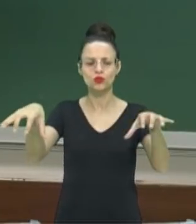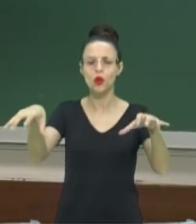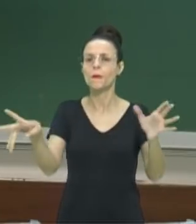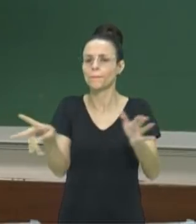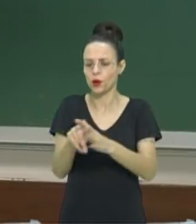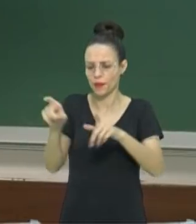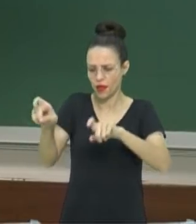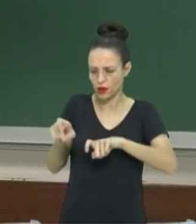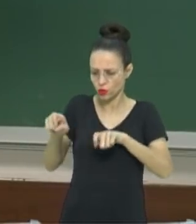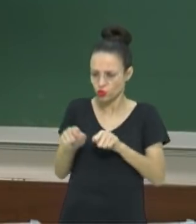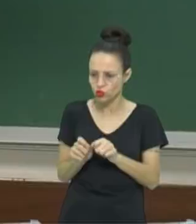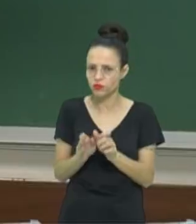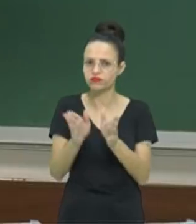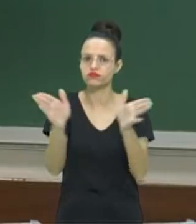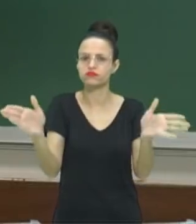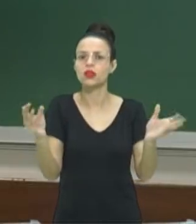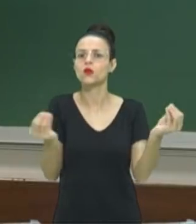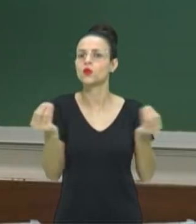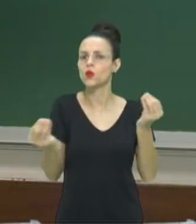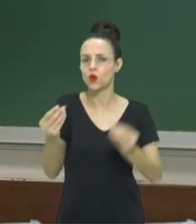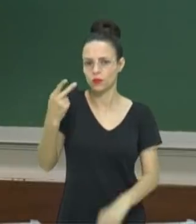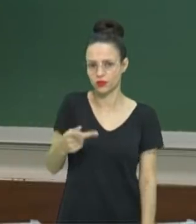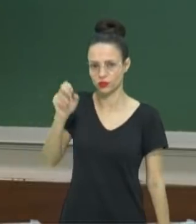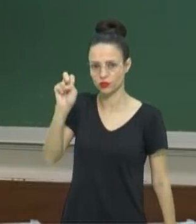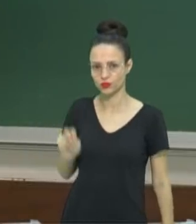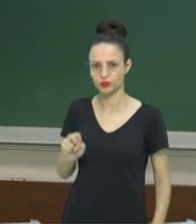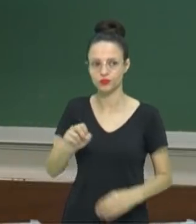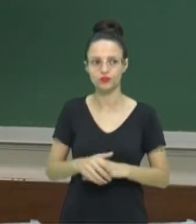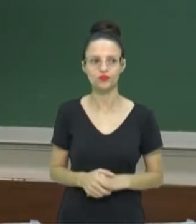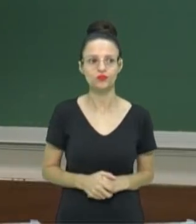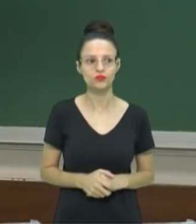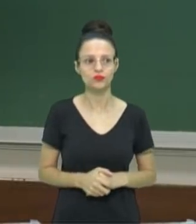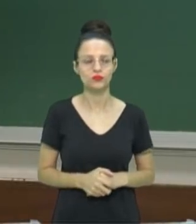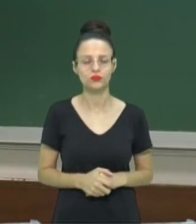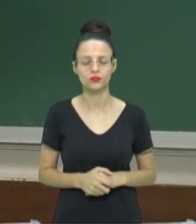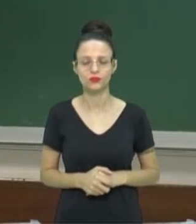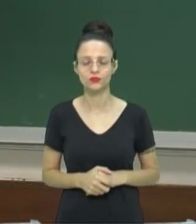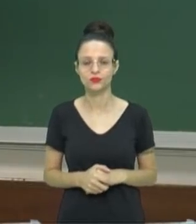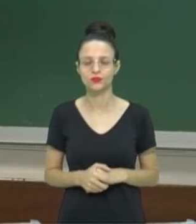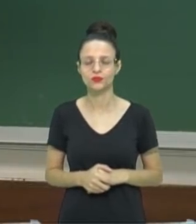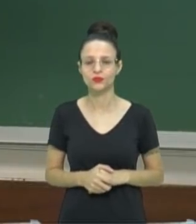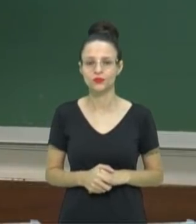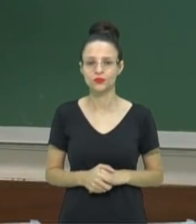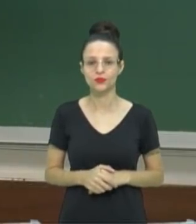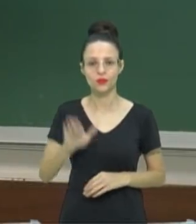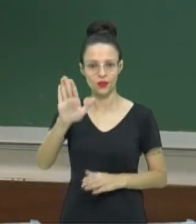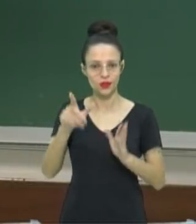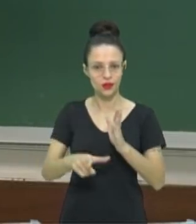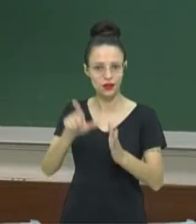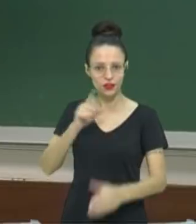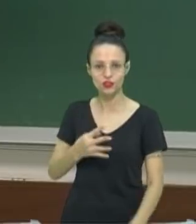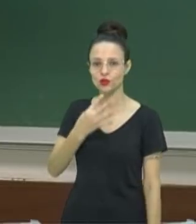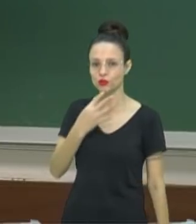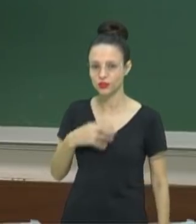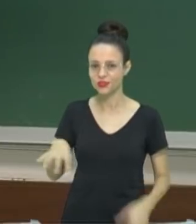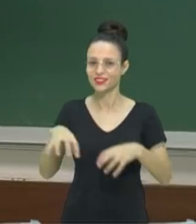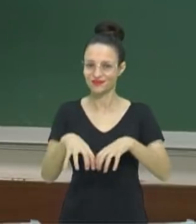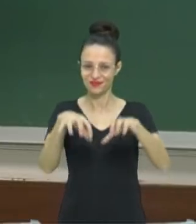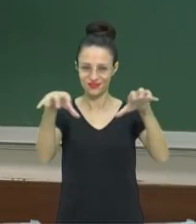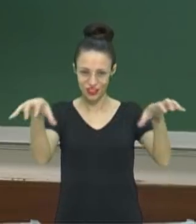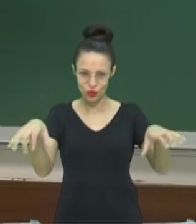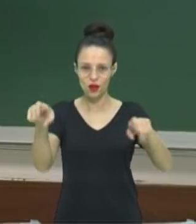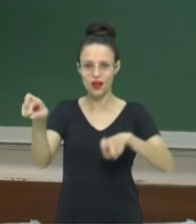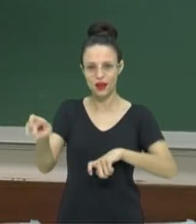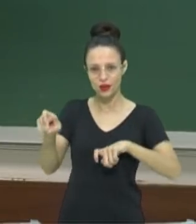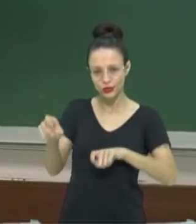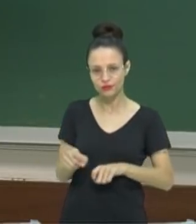Como está organizada a atividade agrícola na região sul? Então, pensando juntos lá. Antes da gente conhecer os dois setores, que eu